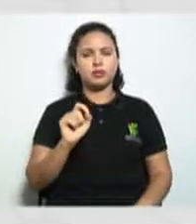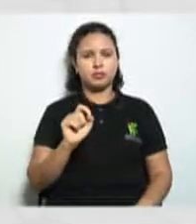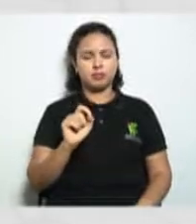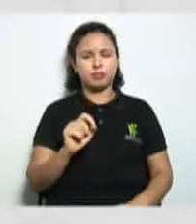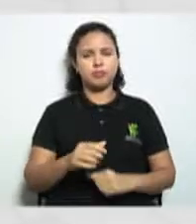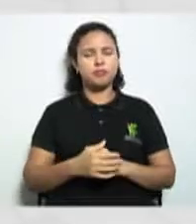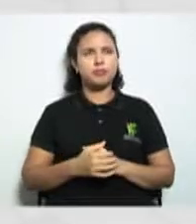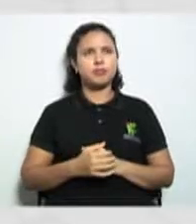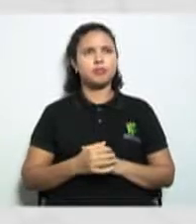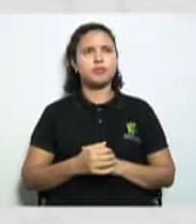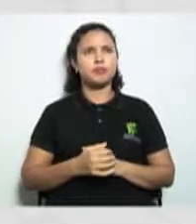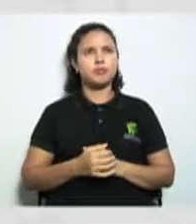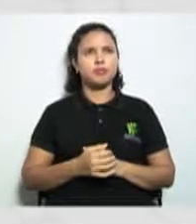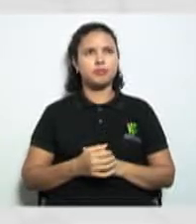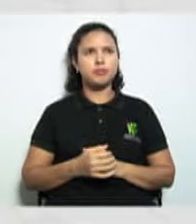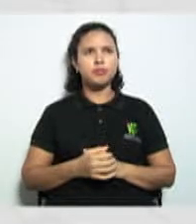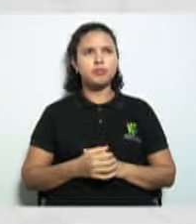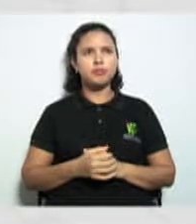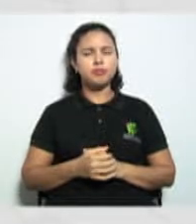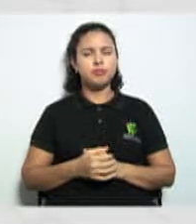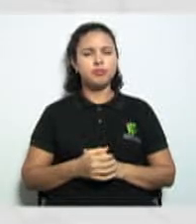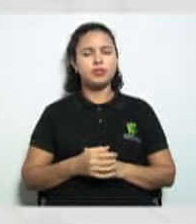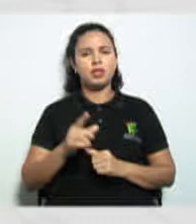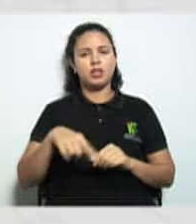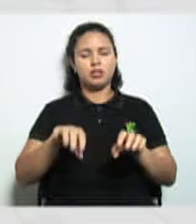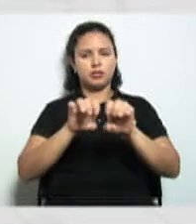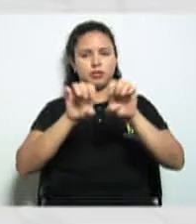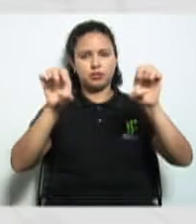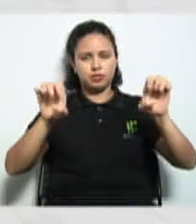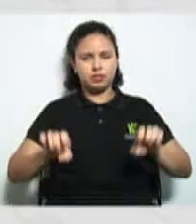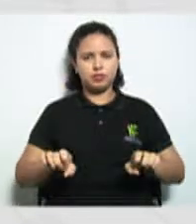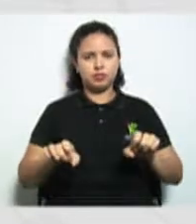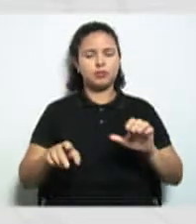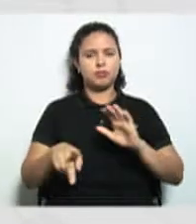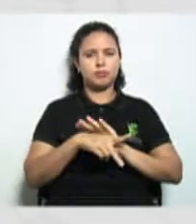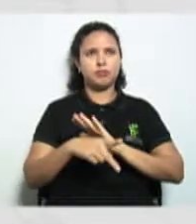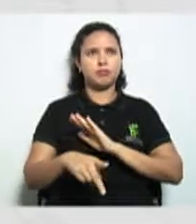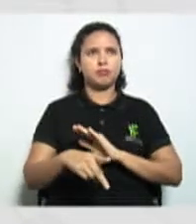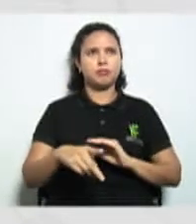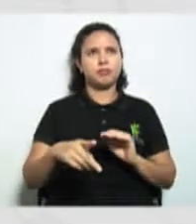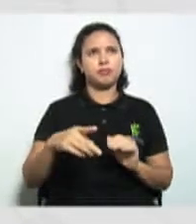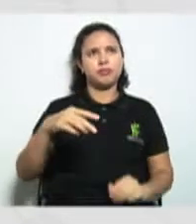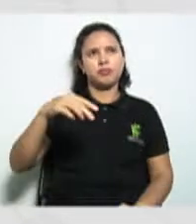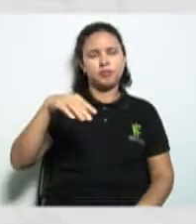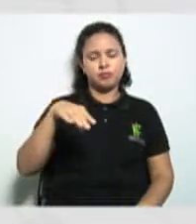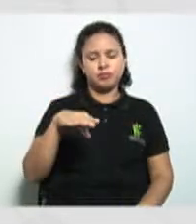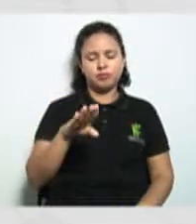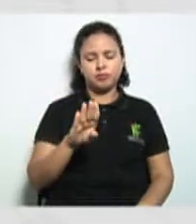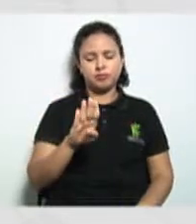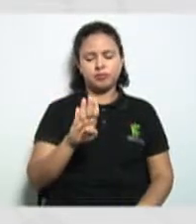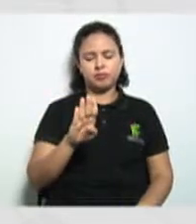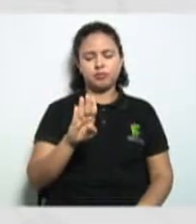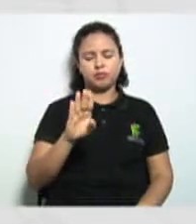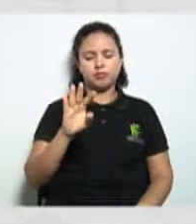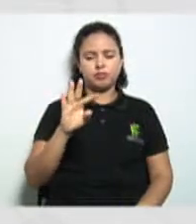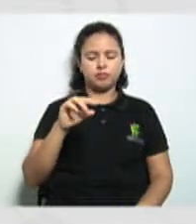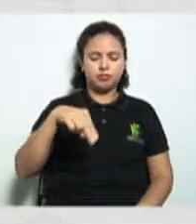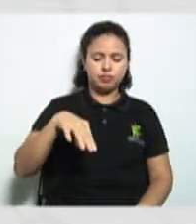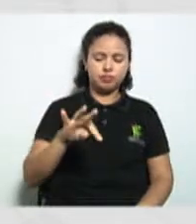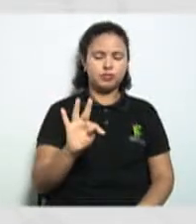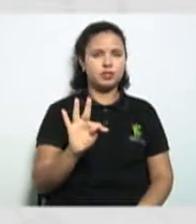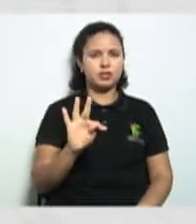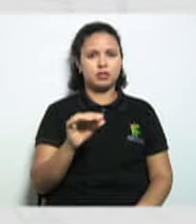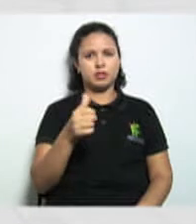professora? Vamos. Essa é a estrutura de acordo com a BNT, a 15.287. Não